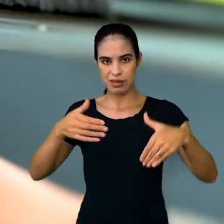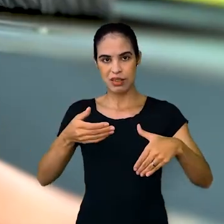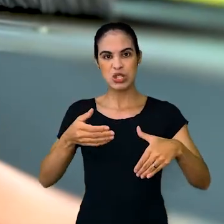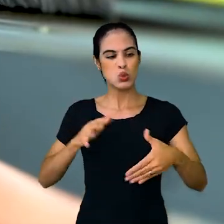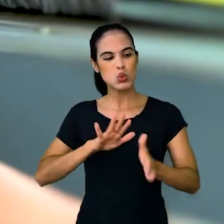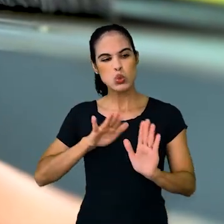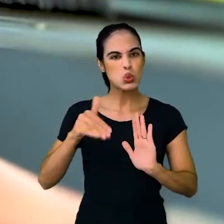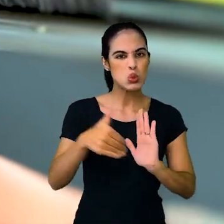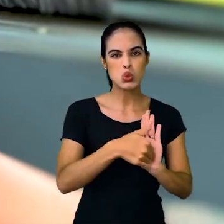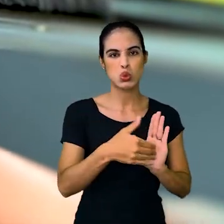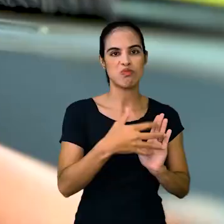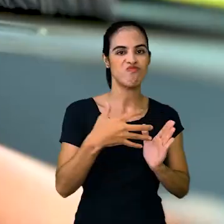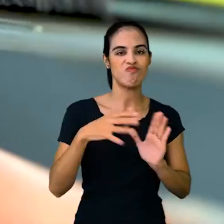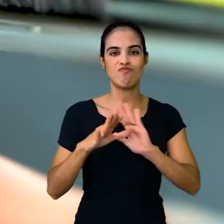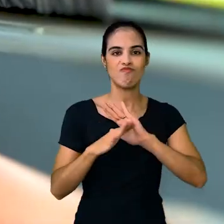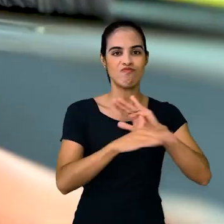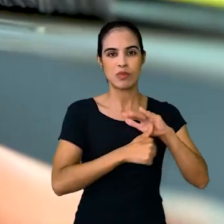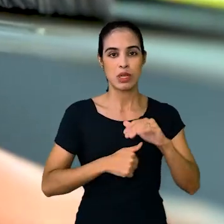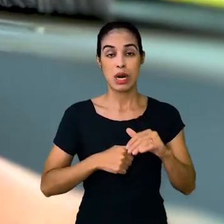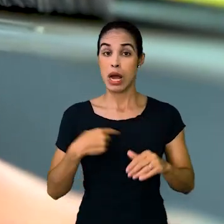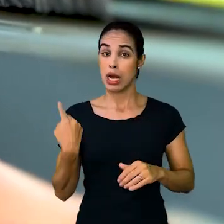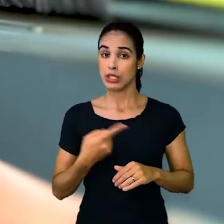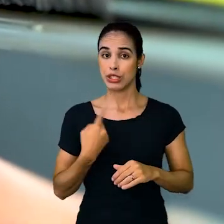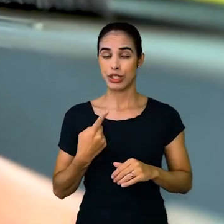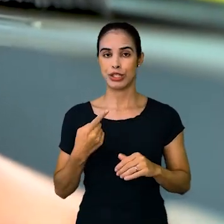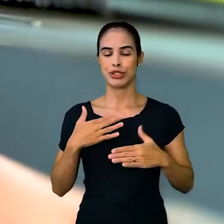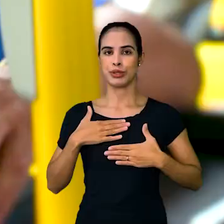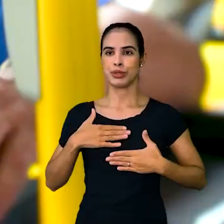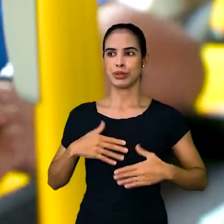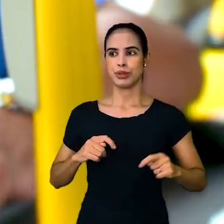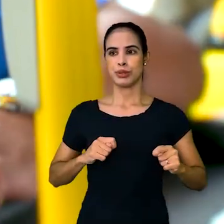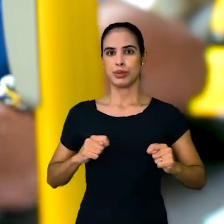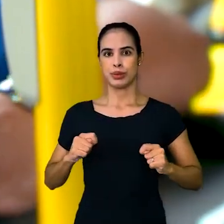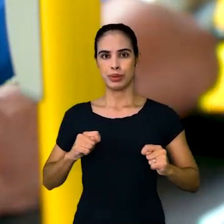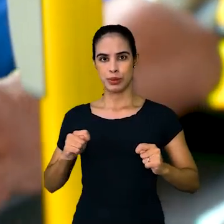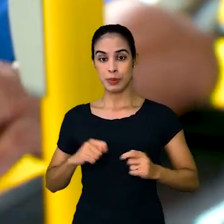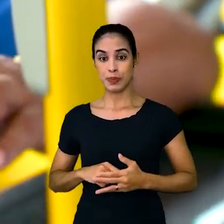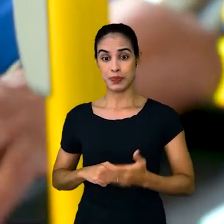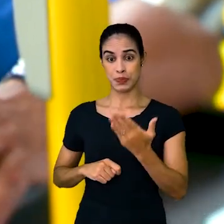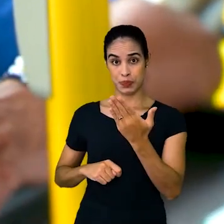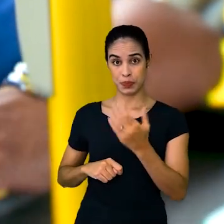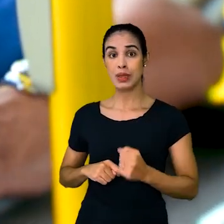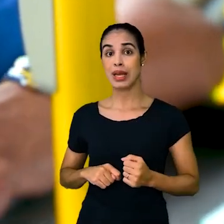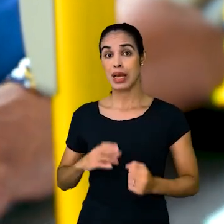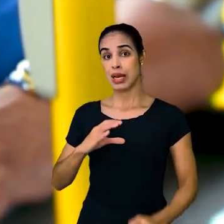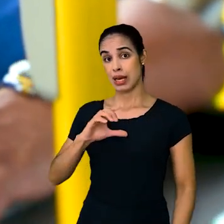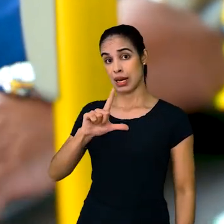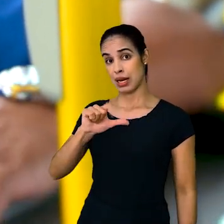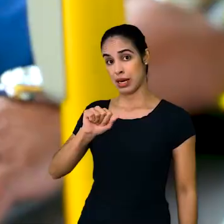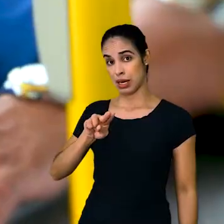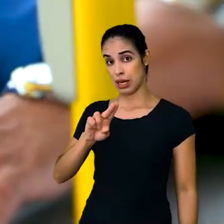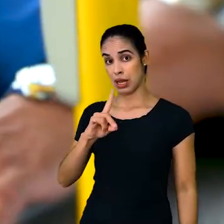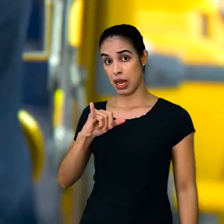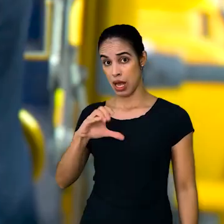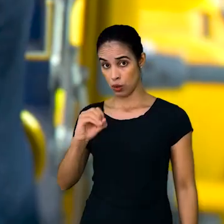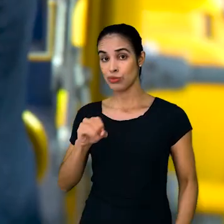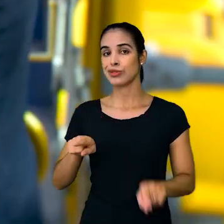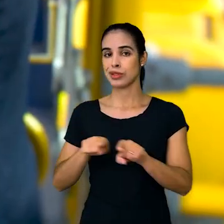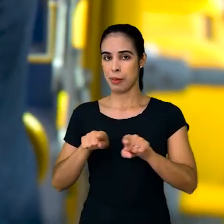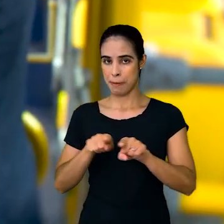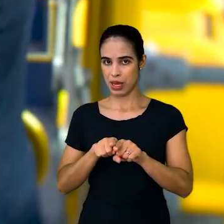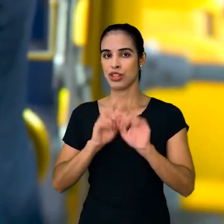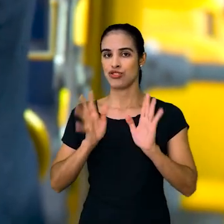dinheiro. E a gente, naquela situação de sempre manter a calma, né? Cláudio também já passou por situações semelhantes.